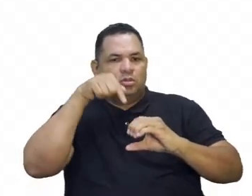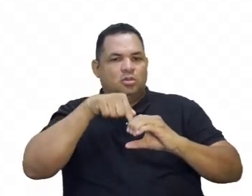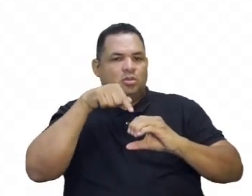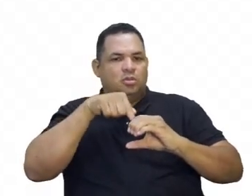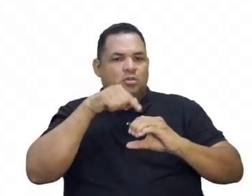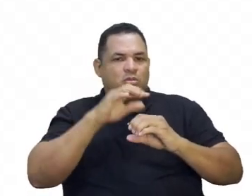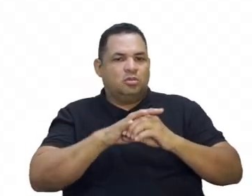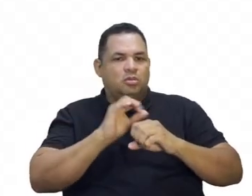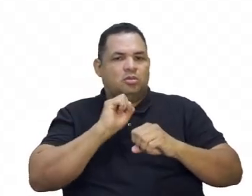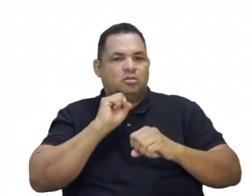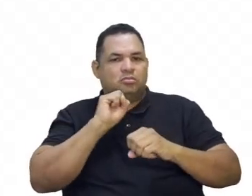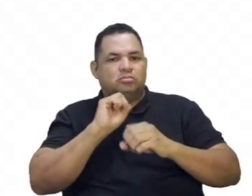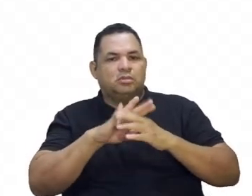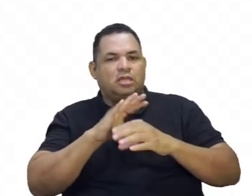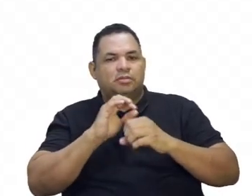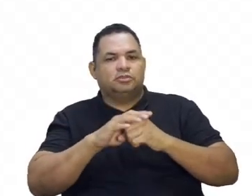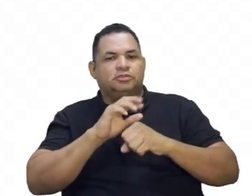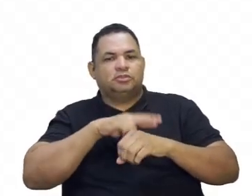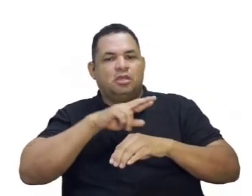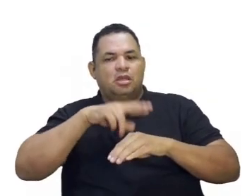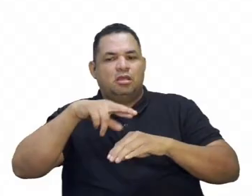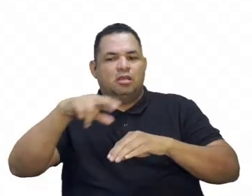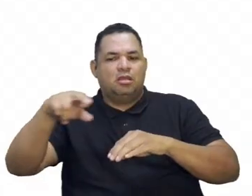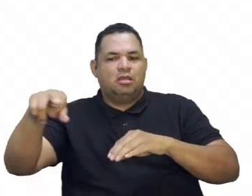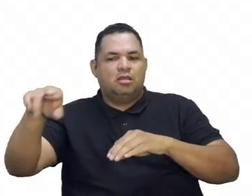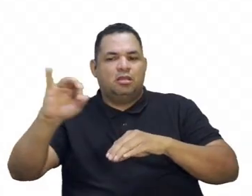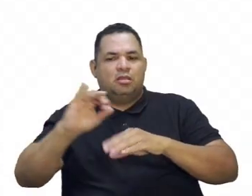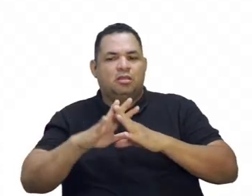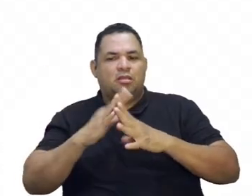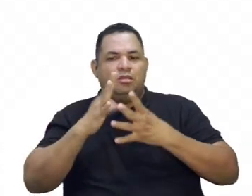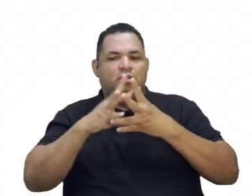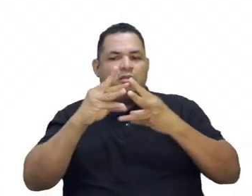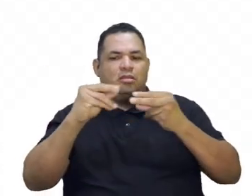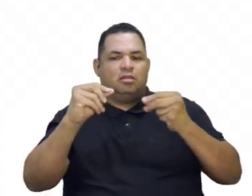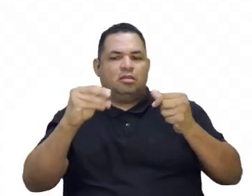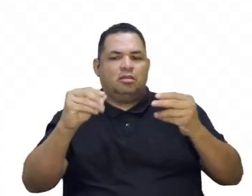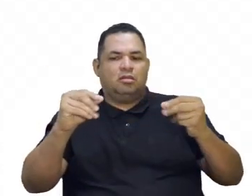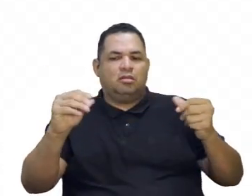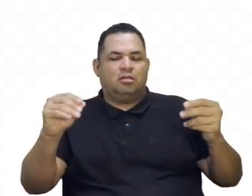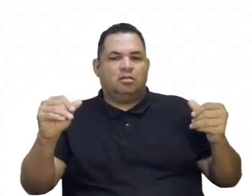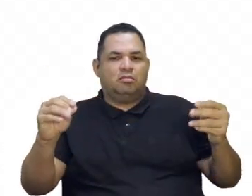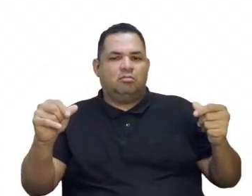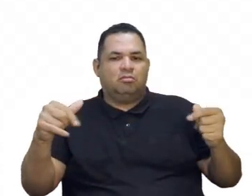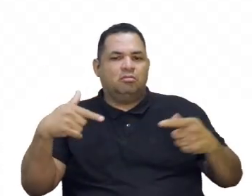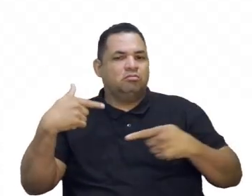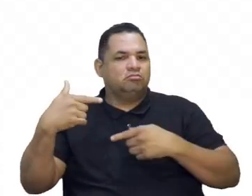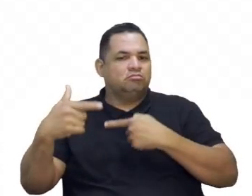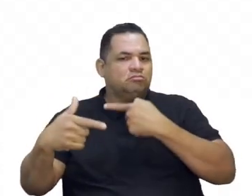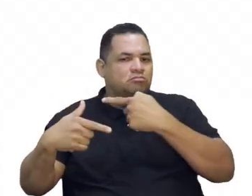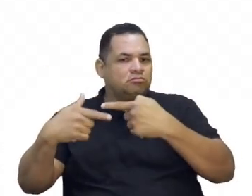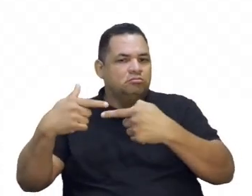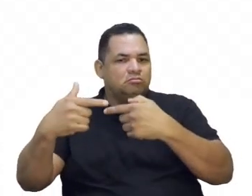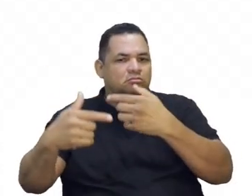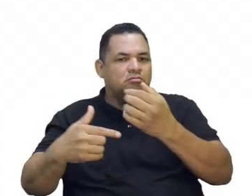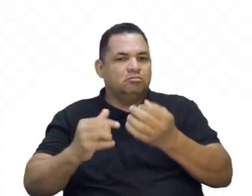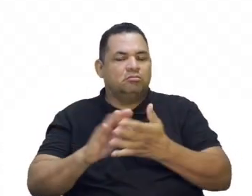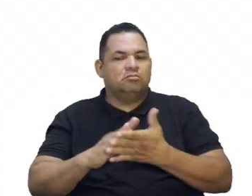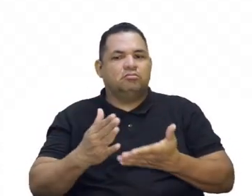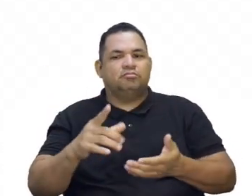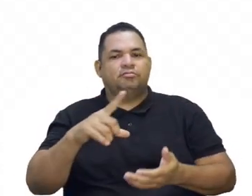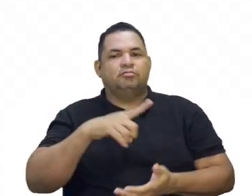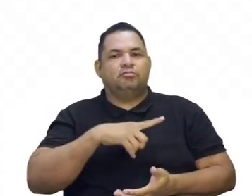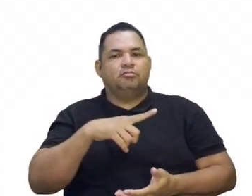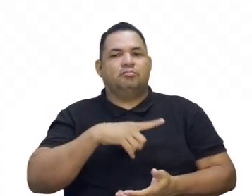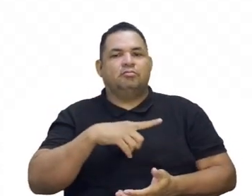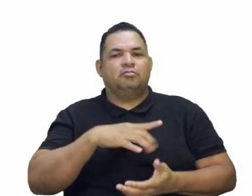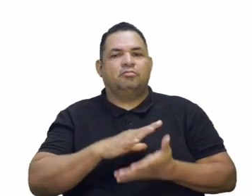vai emitindo radiação e ele vai se degradando ao passar do tempo. Ele sofre o que nós chamamos